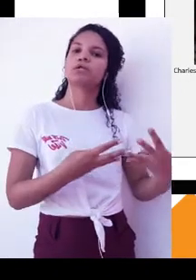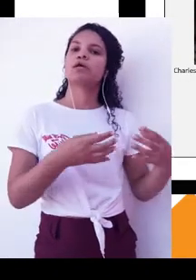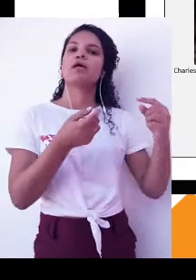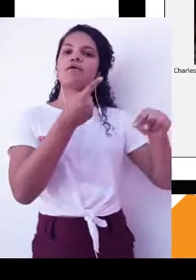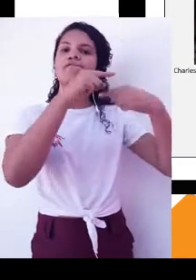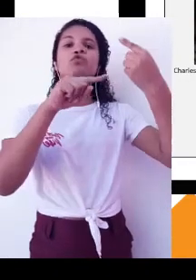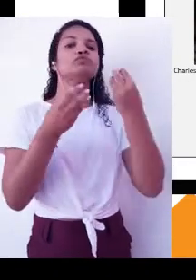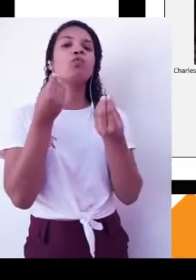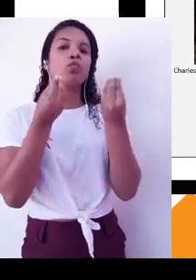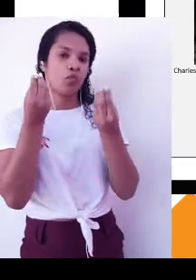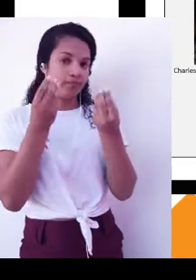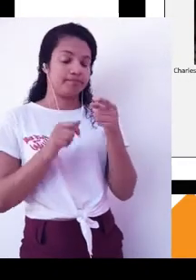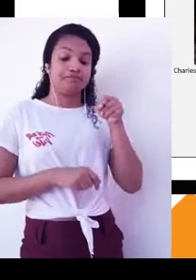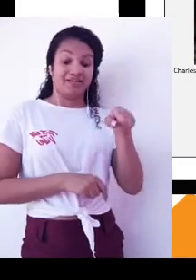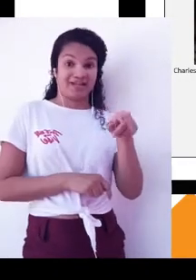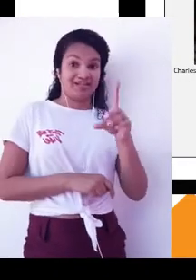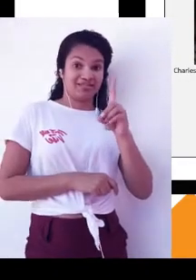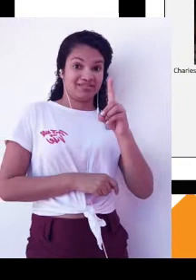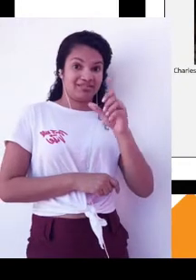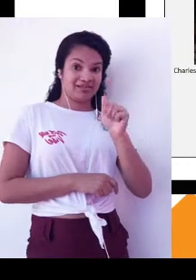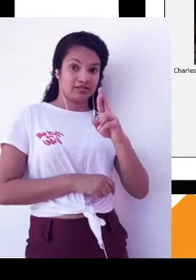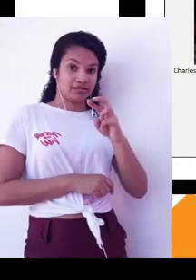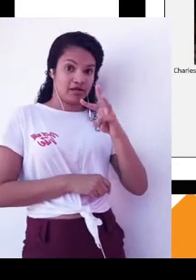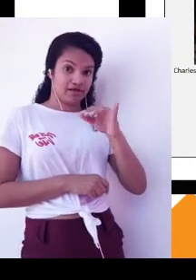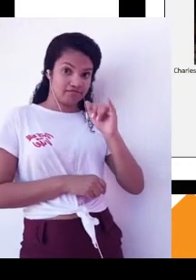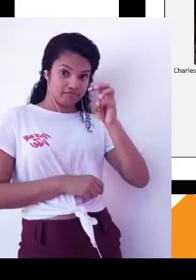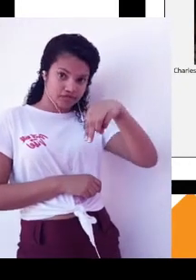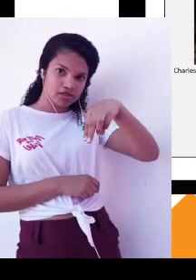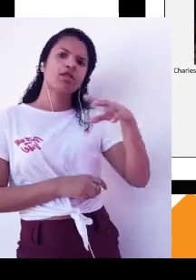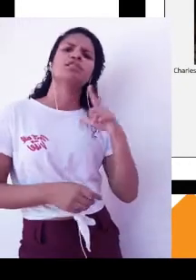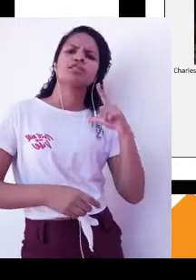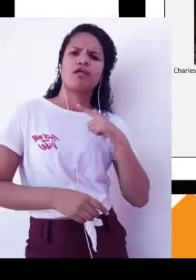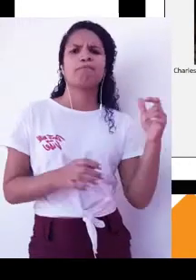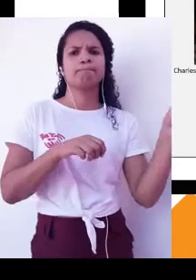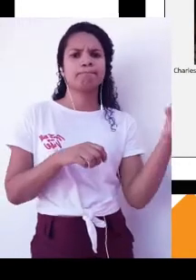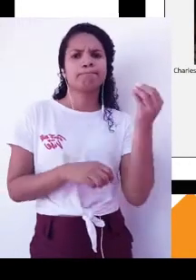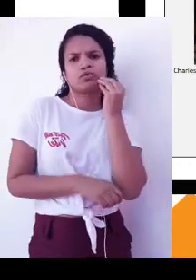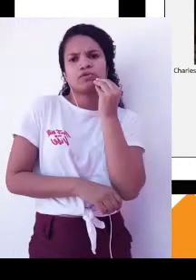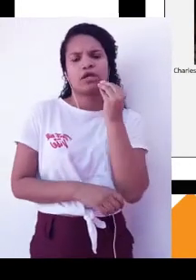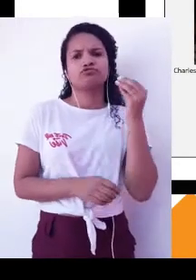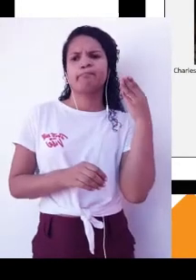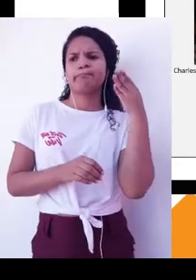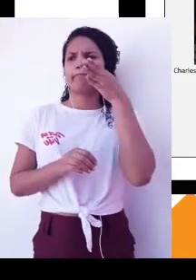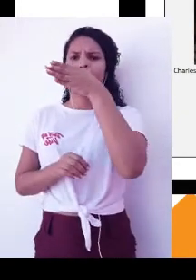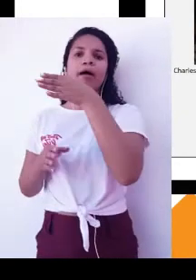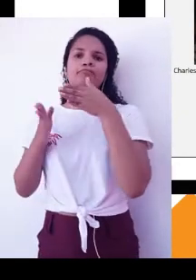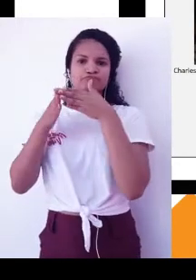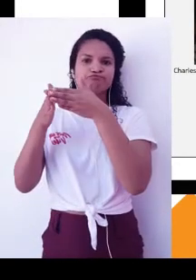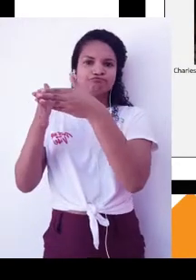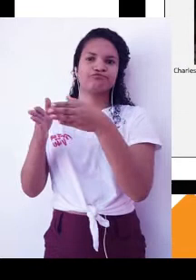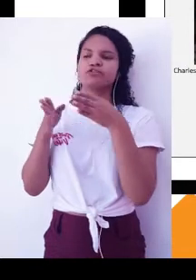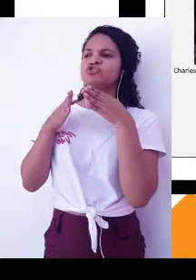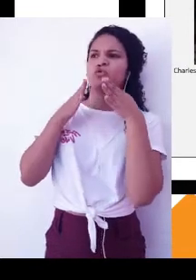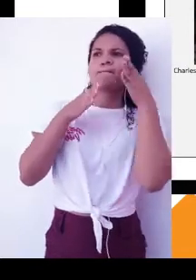processo de evolução. O Darwin teve a oportunidade de viajar pelo mundo, uma expedição, um navio